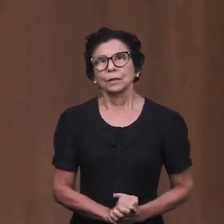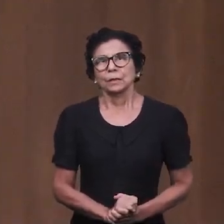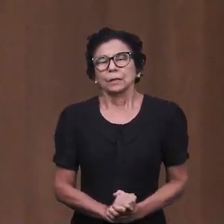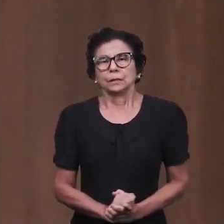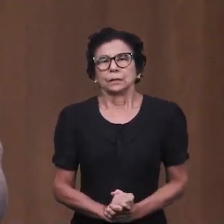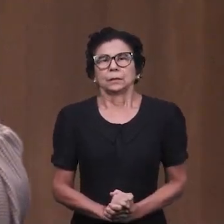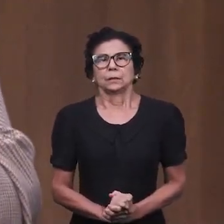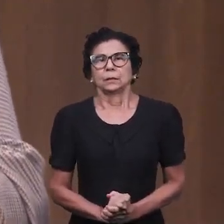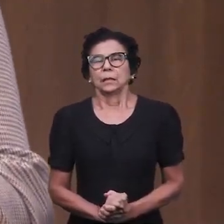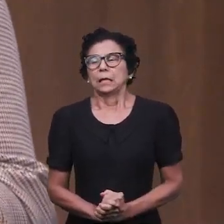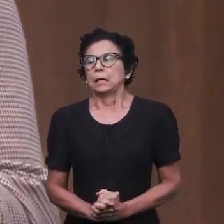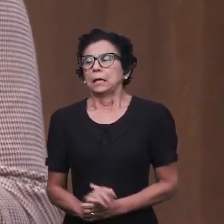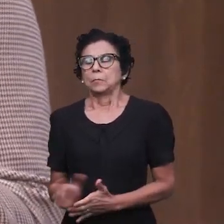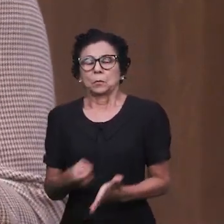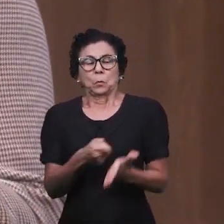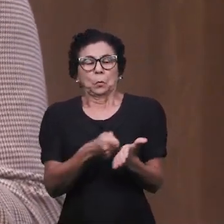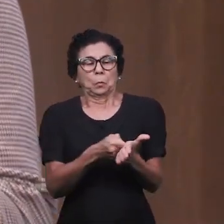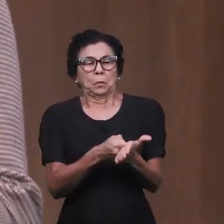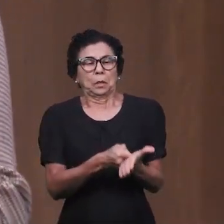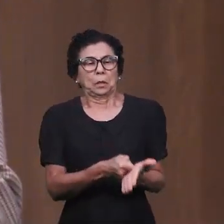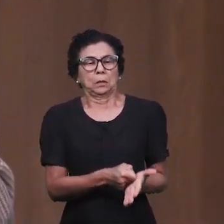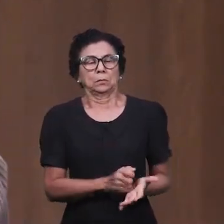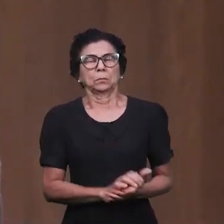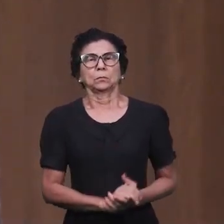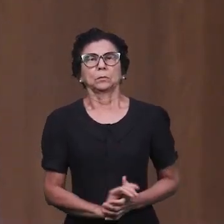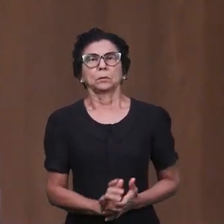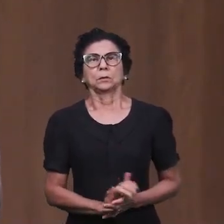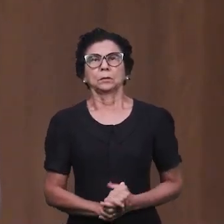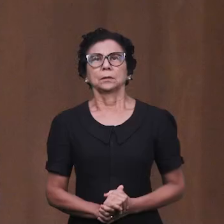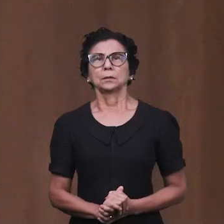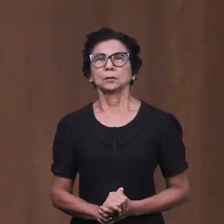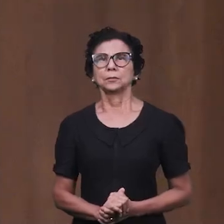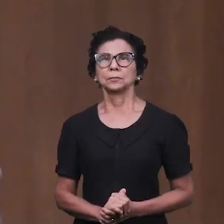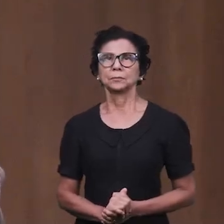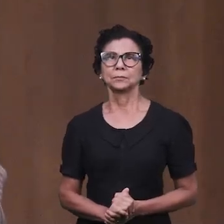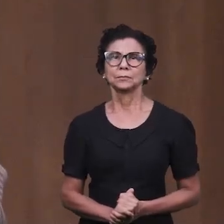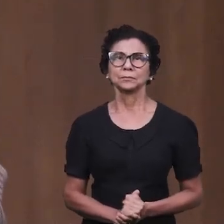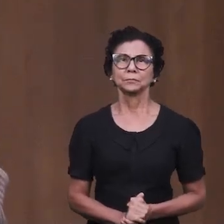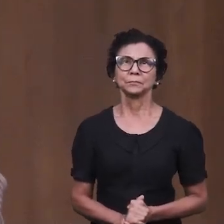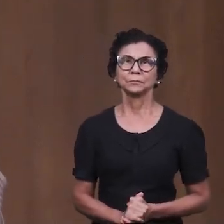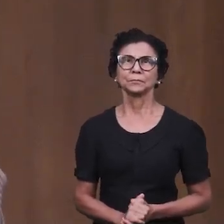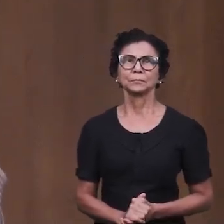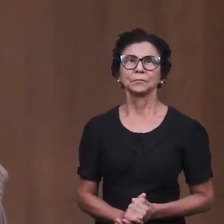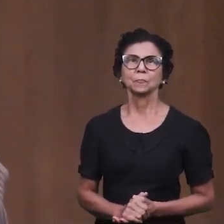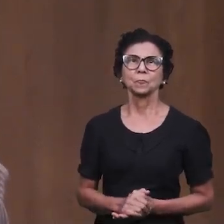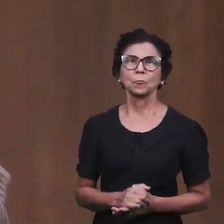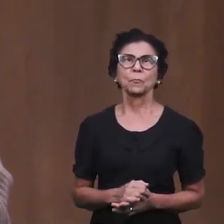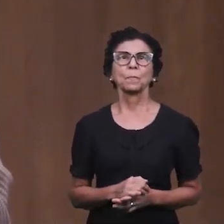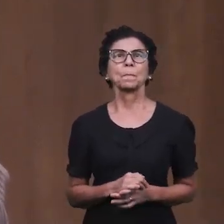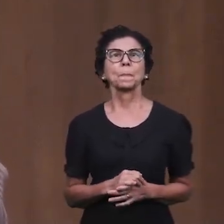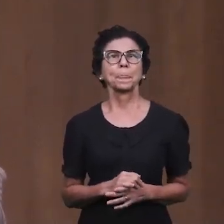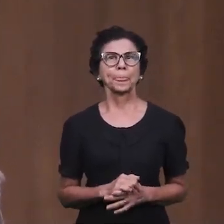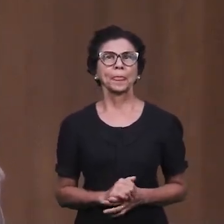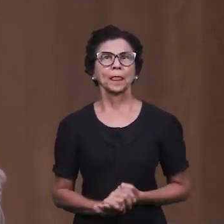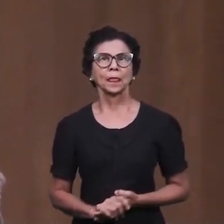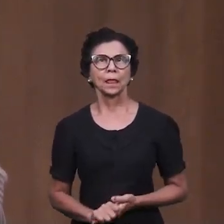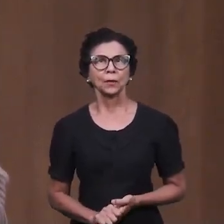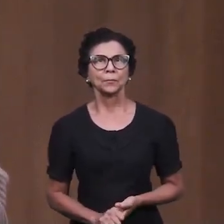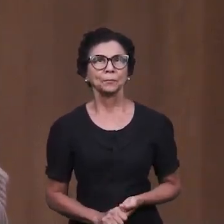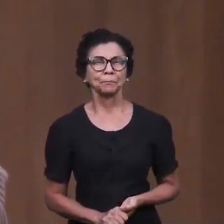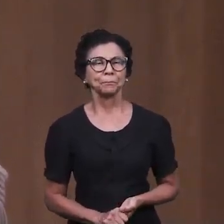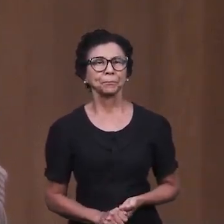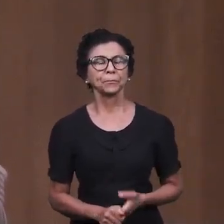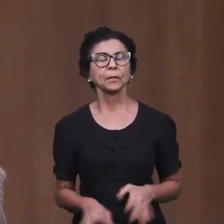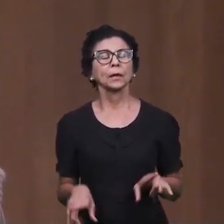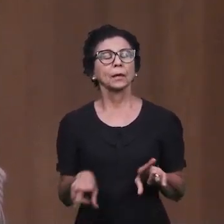está exigindo, né? Eu, em consultório, trago também um ECA. Estatuto da Criança, do Adolescente. Eu trago